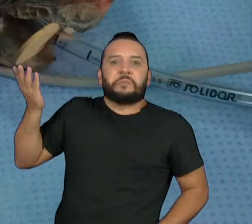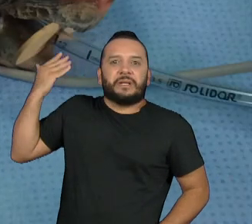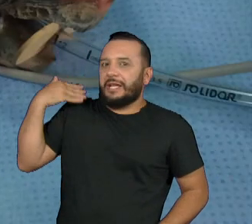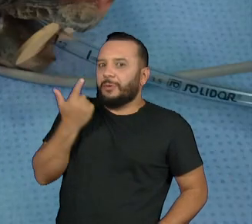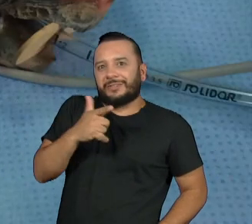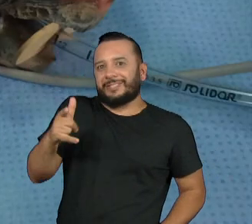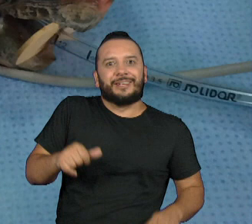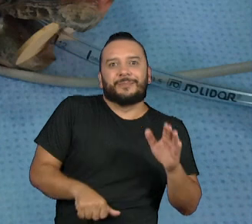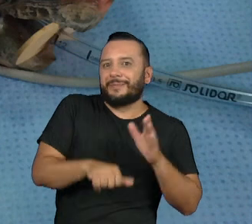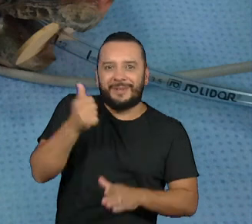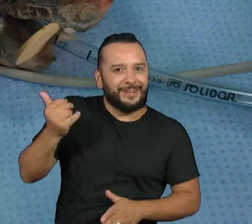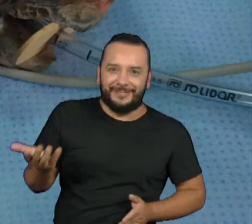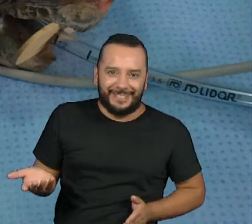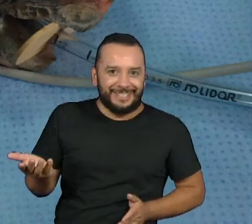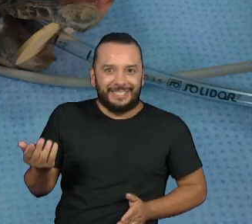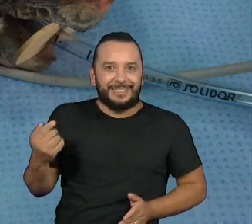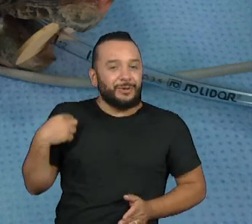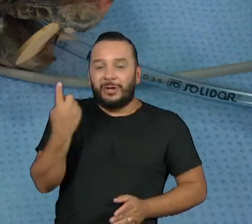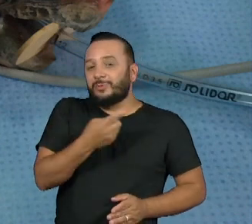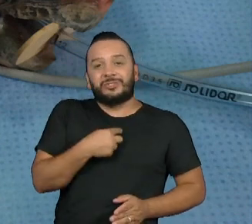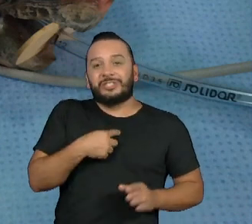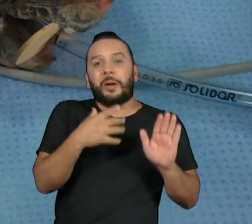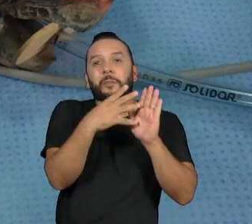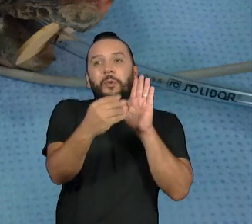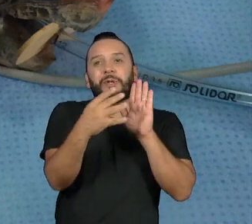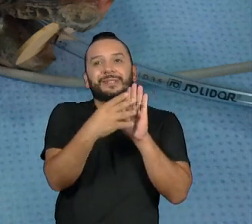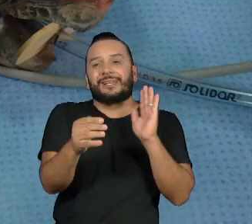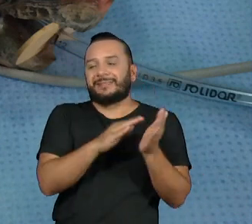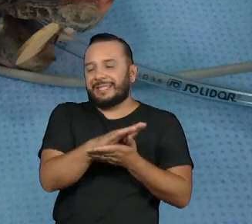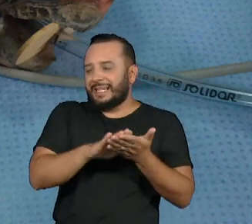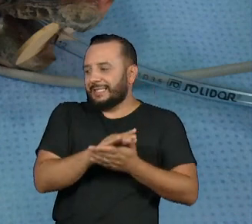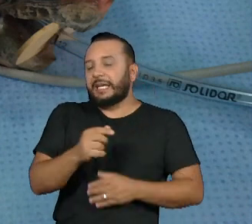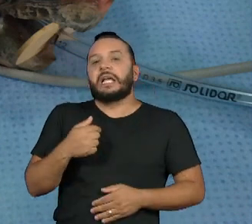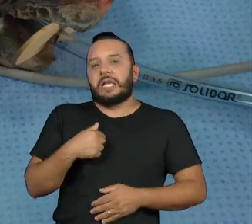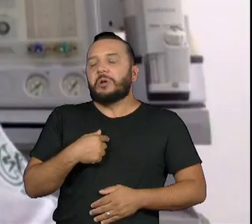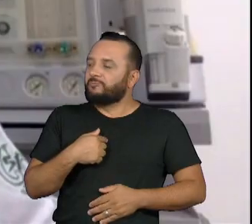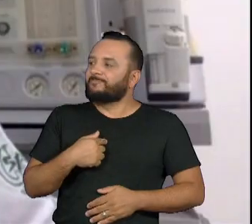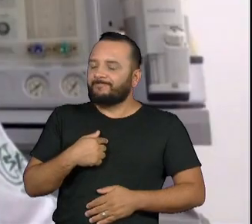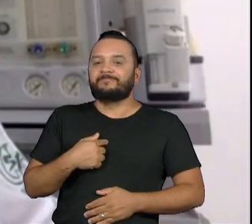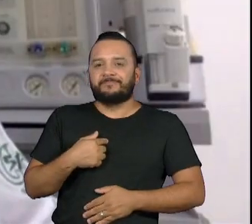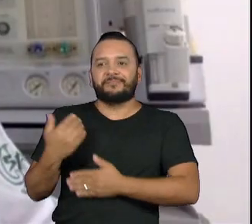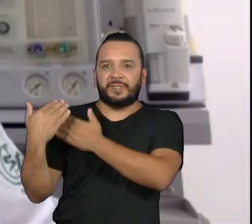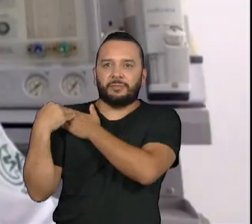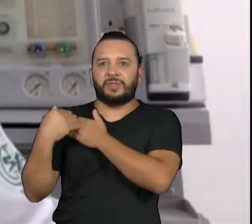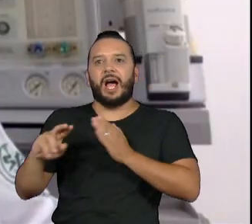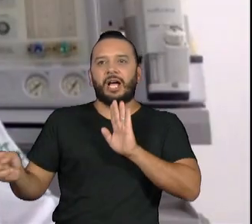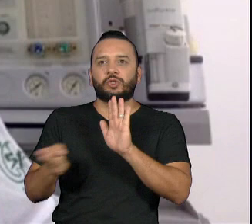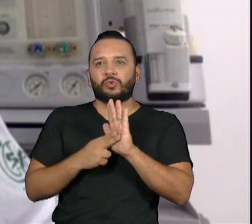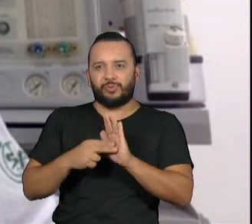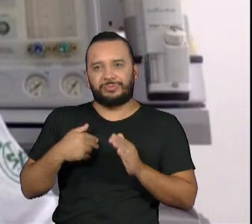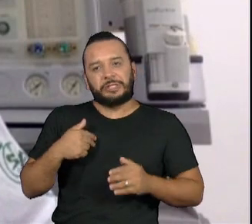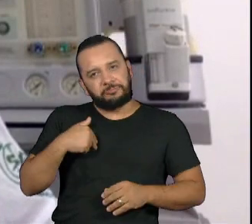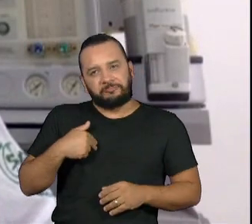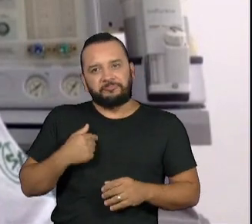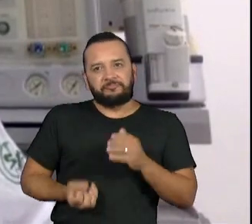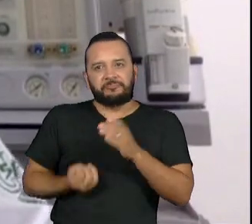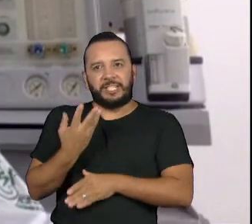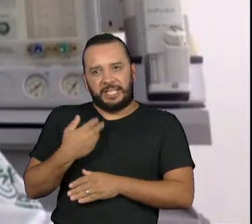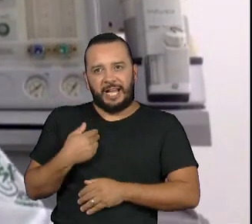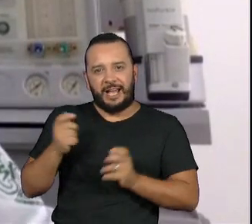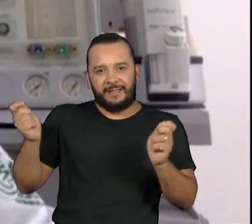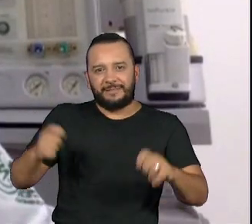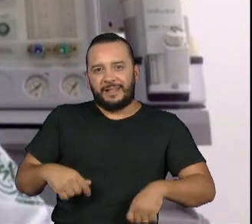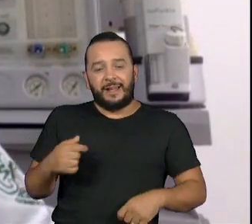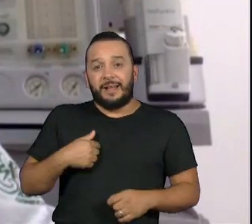apontar sucesso ou insucesso. Então, assumir a responsabilidade na vida do animal sem toda